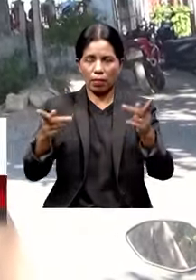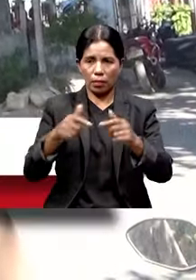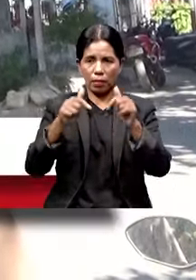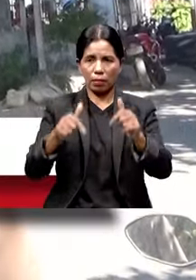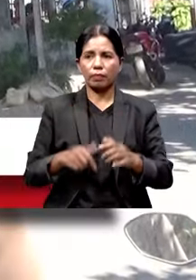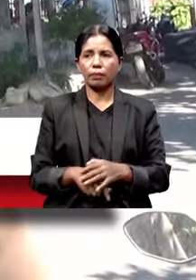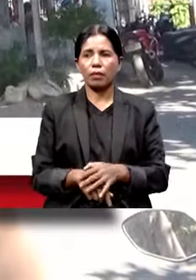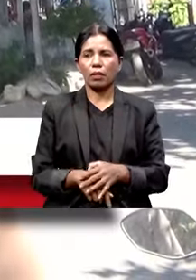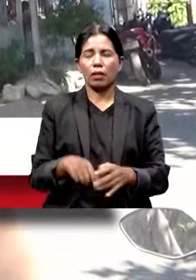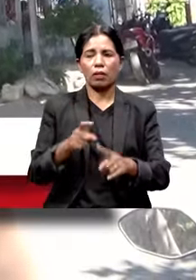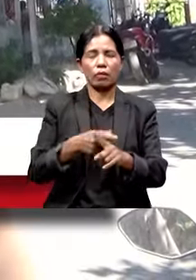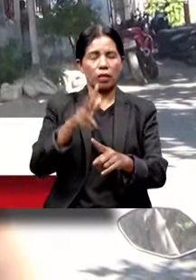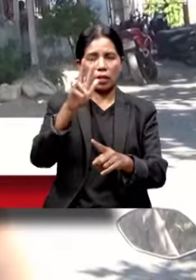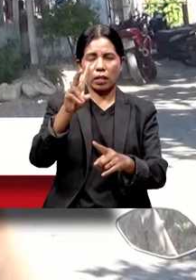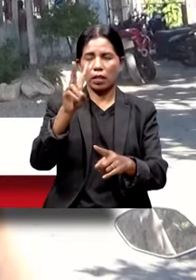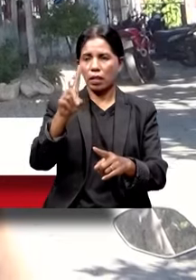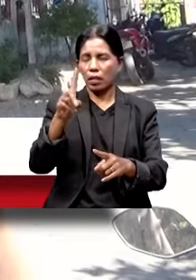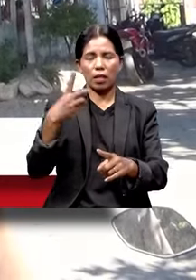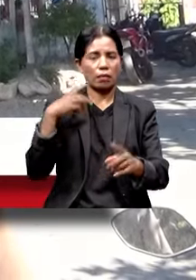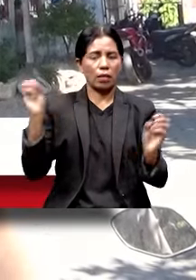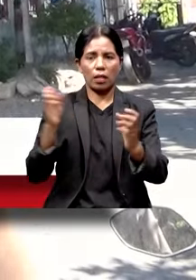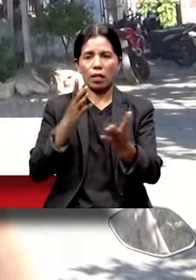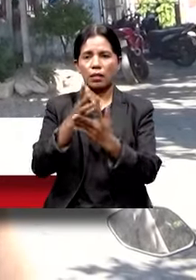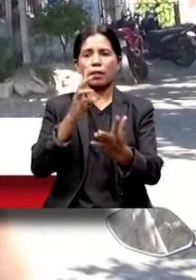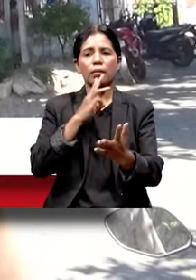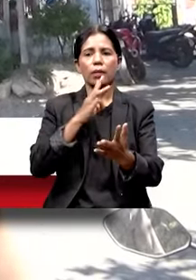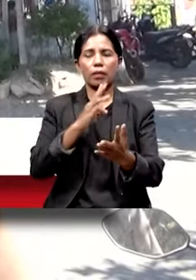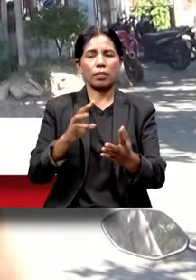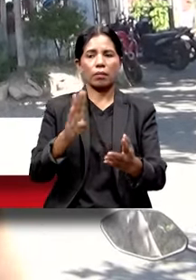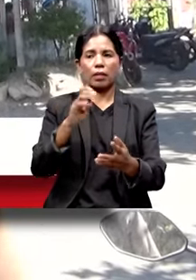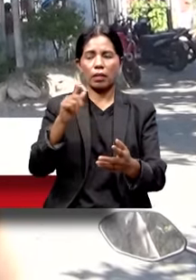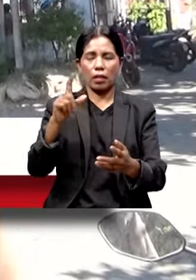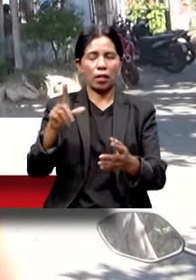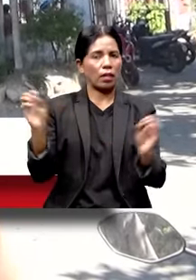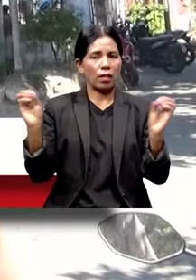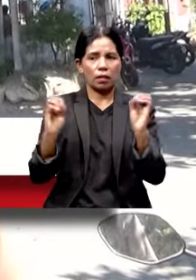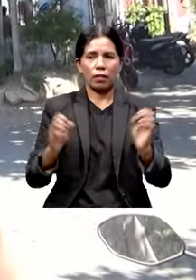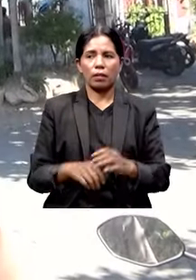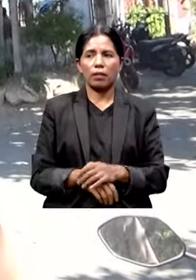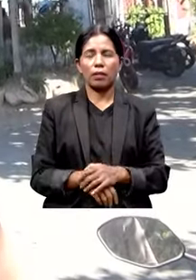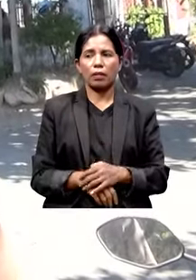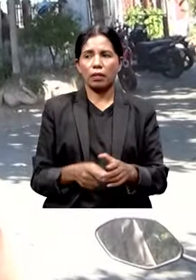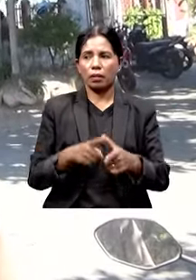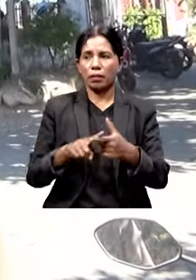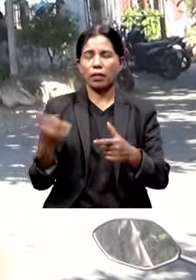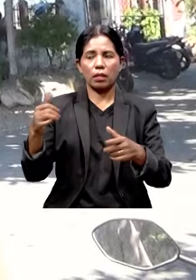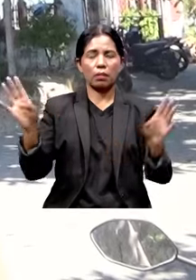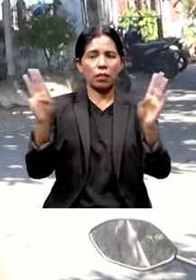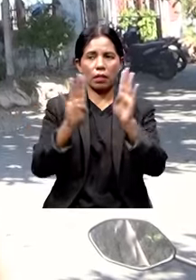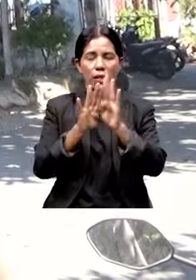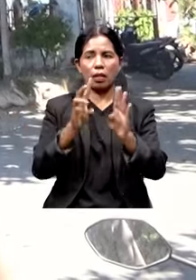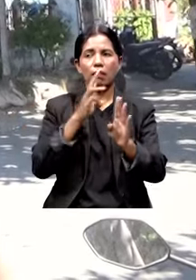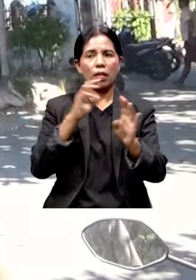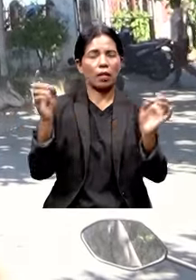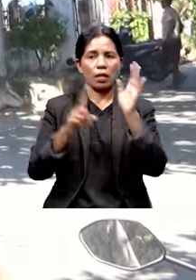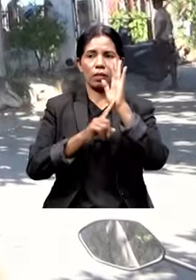sa fulani dana se subemos pois se bete laian depois sira mostaka bene la informa ba ami